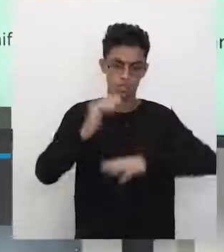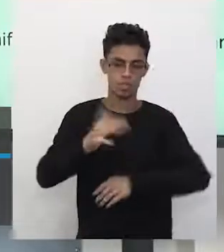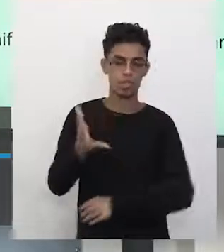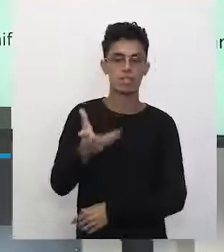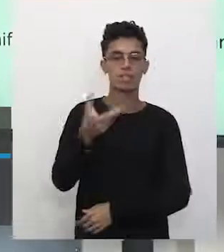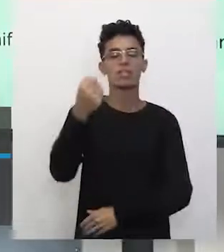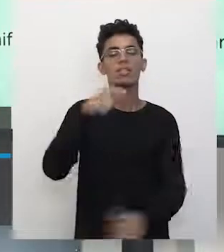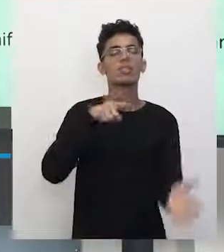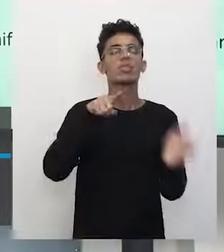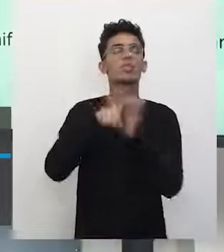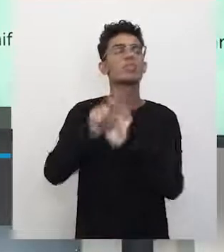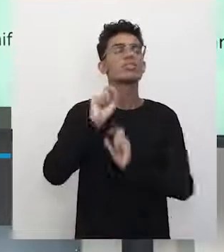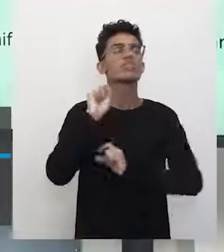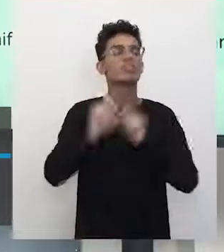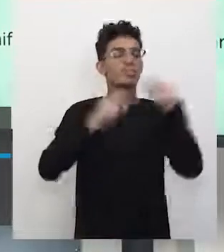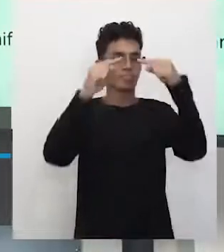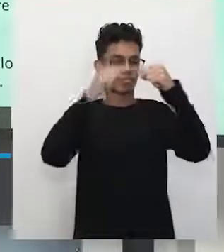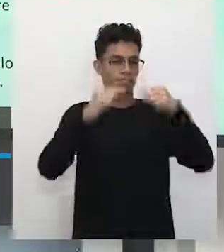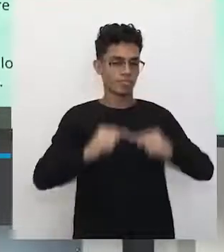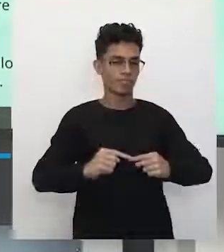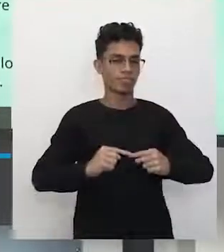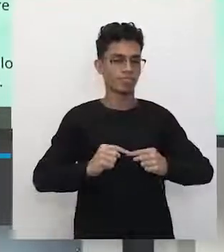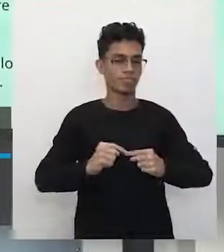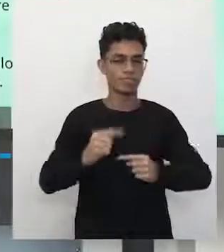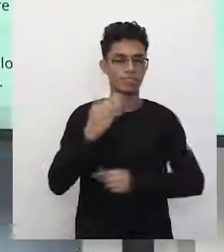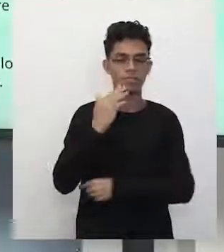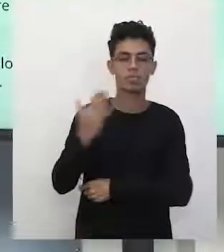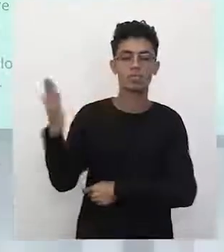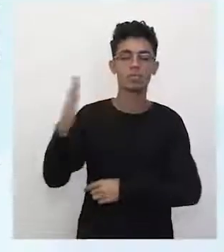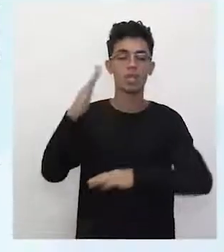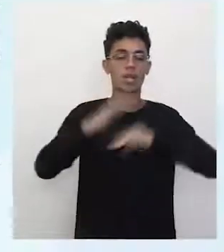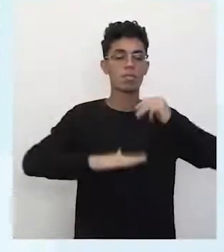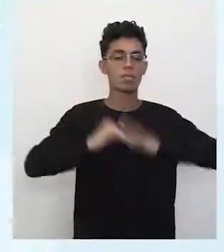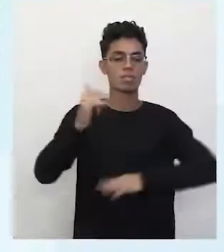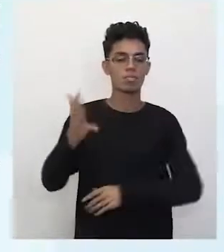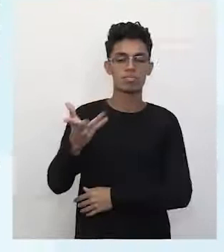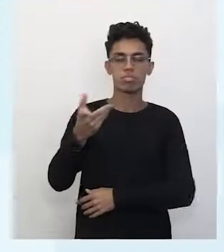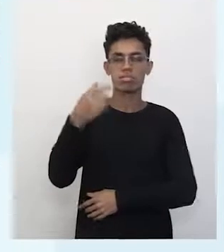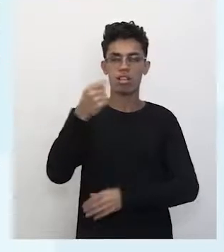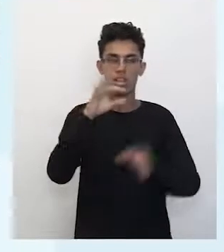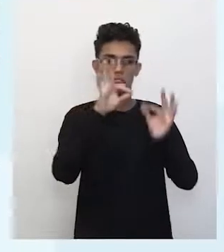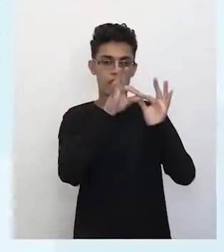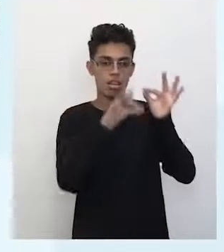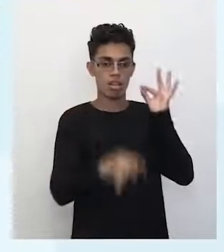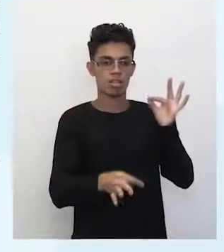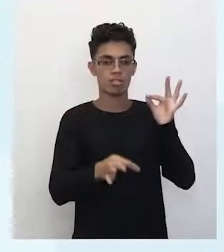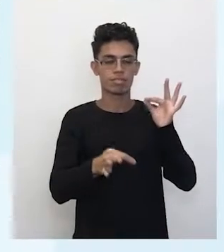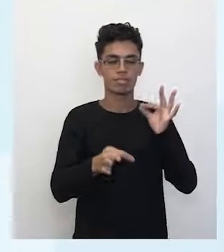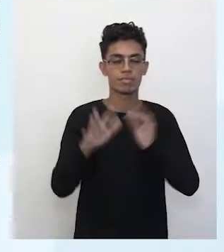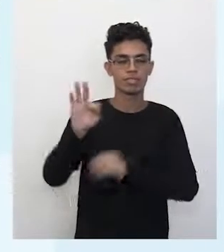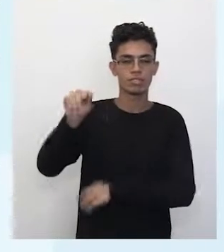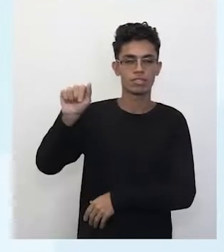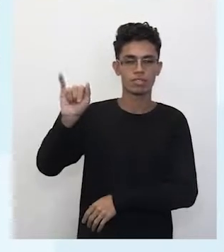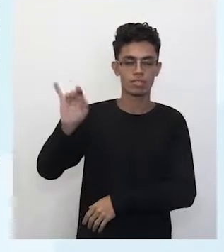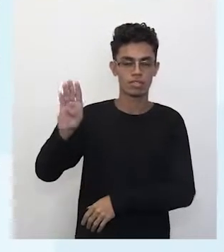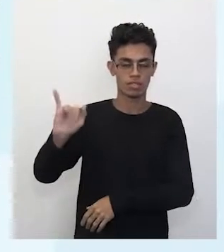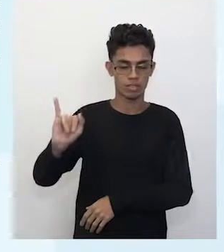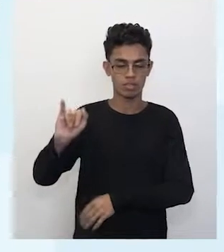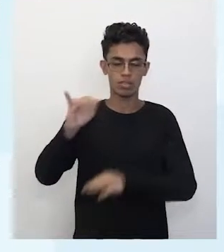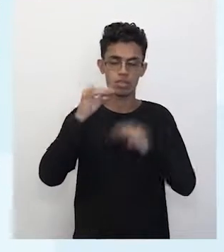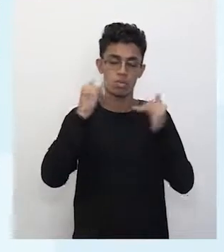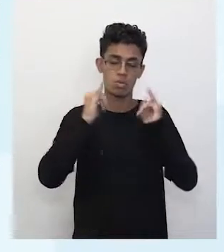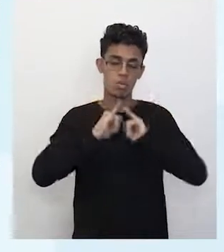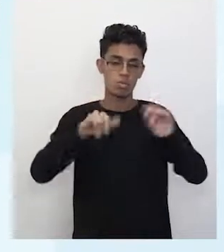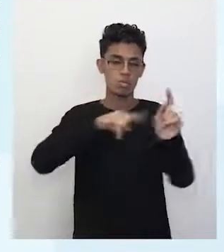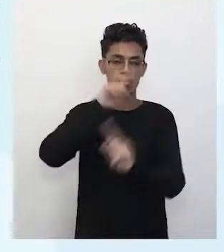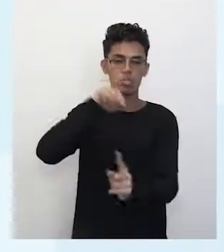nossa pergunta tem a ver com essa questão. Né? Então a nossa habilidade é muito grande, como a Fabi coloca. Né? Nós vamos ler o nosso objeto